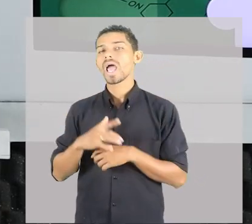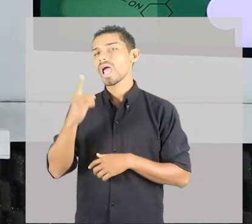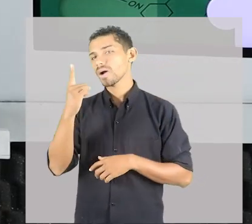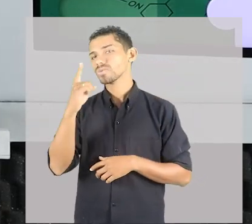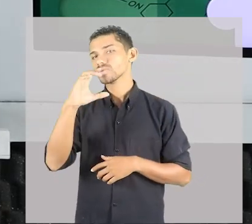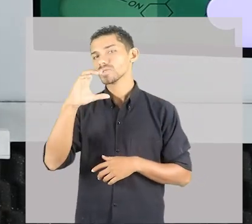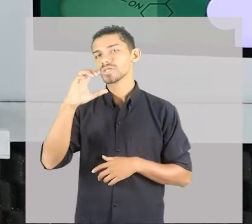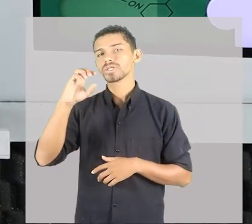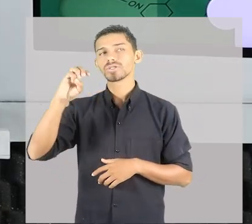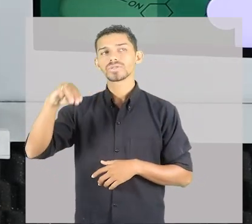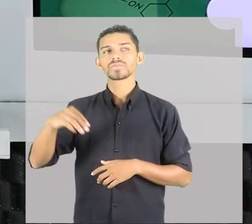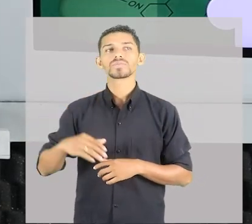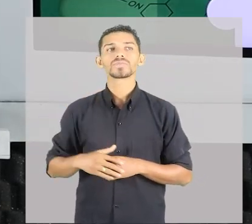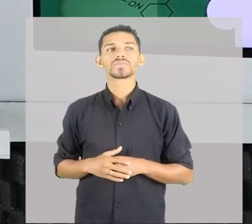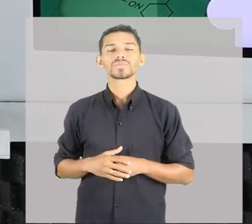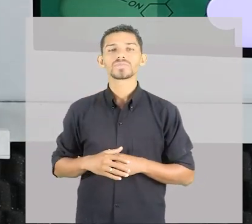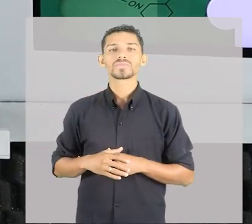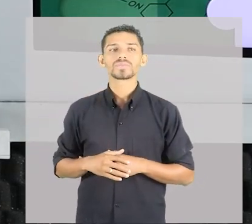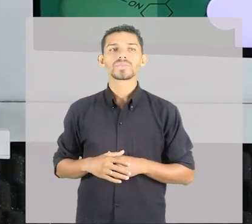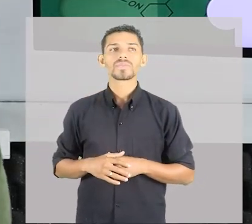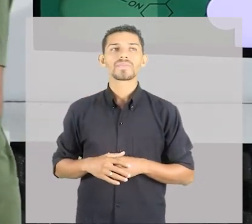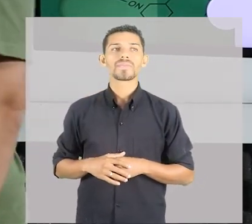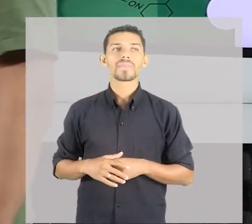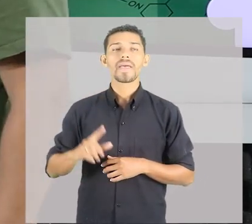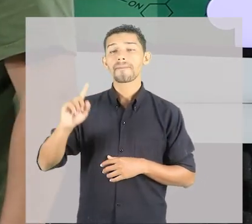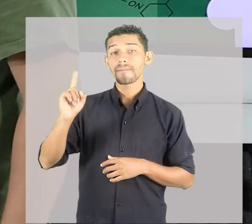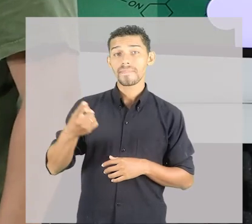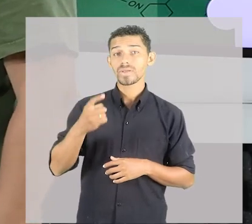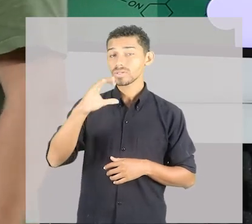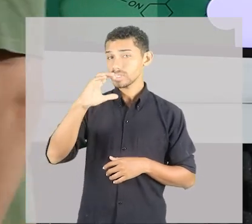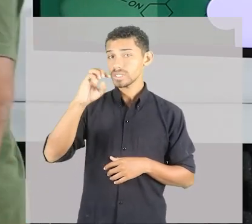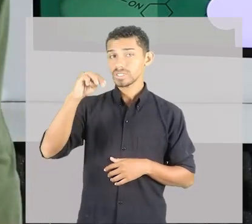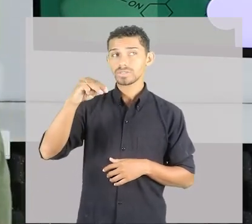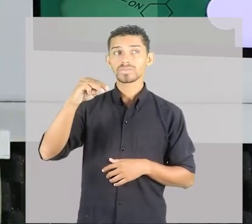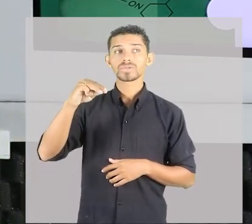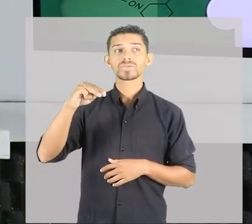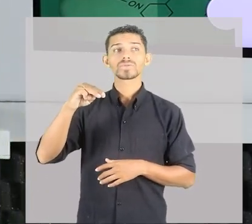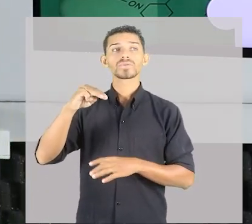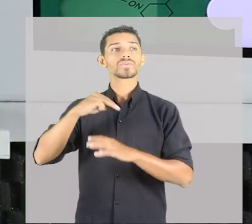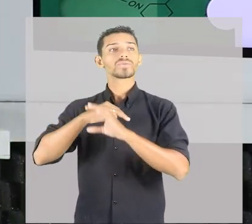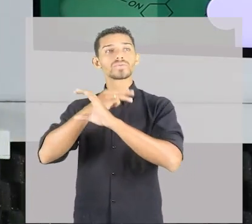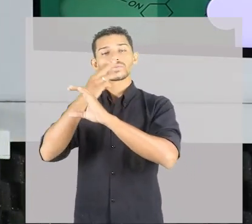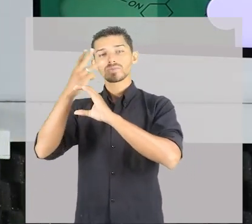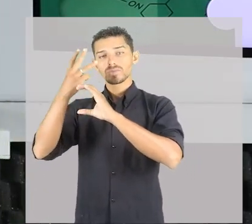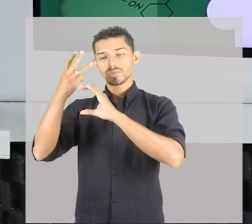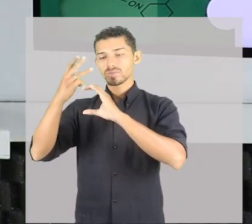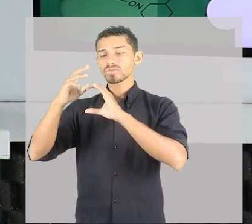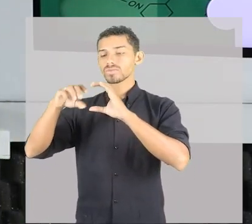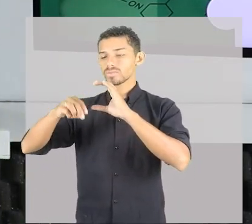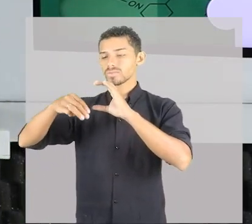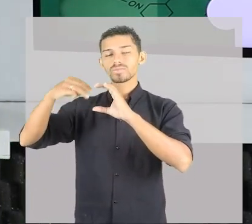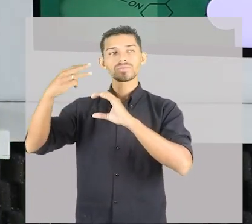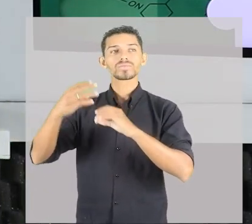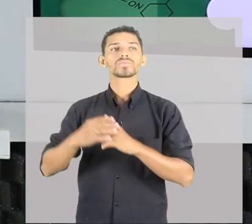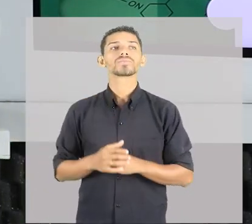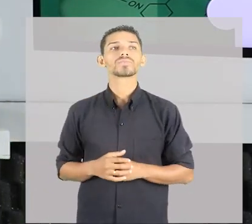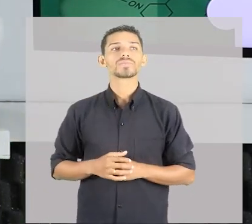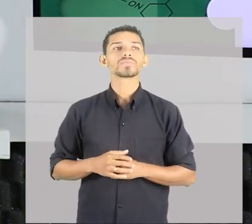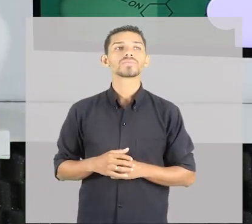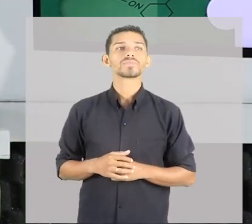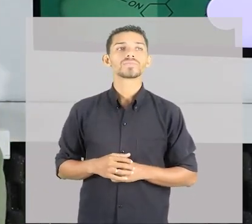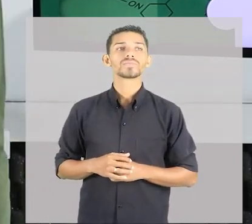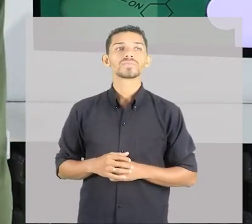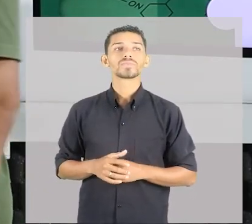ml 1000 cm C 1 l é a mesma coisa que 1